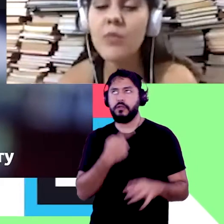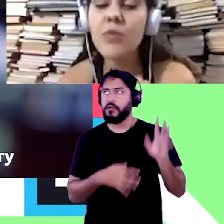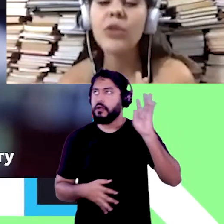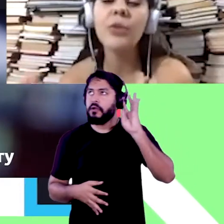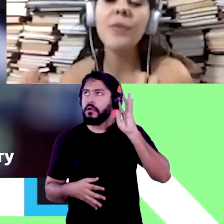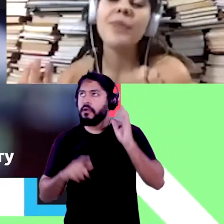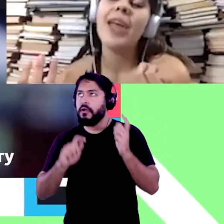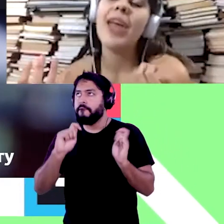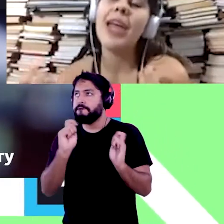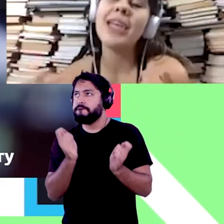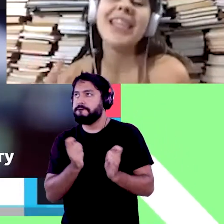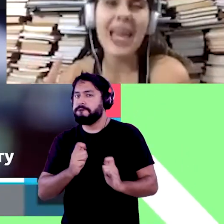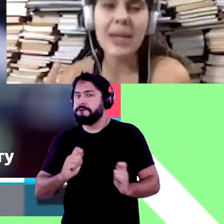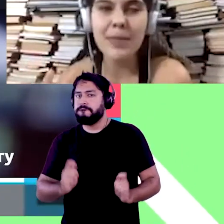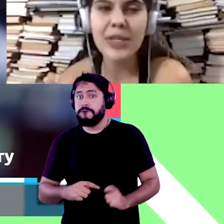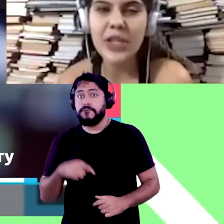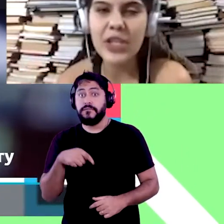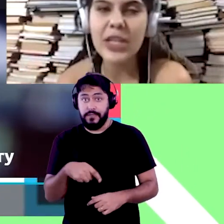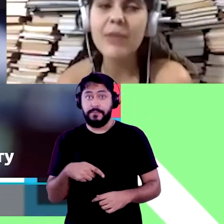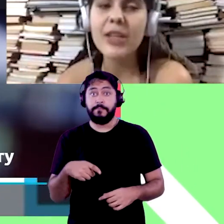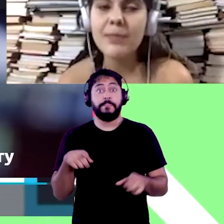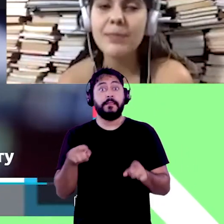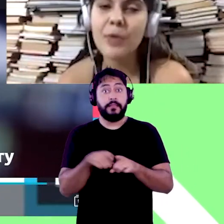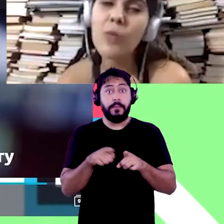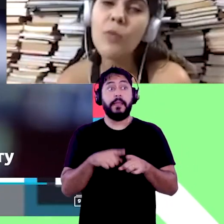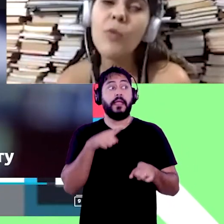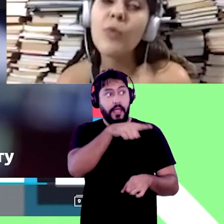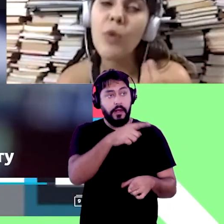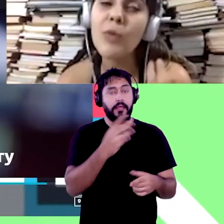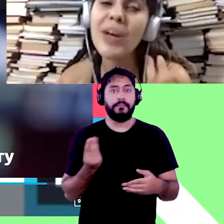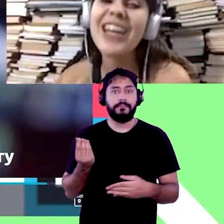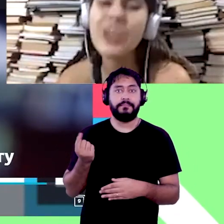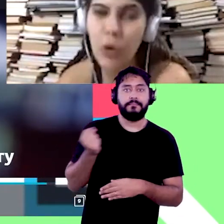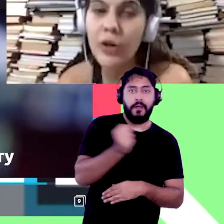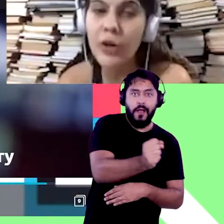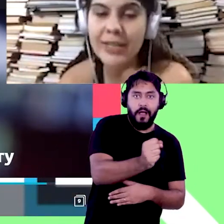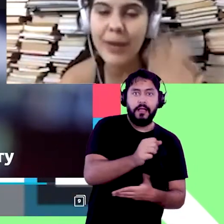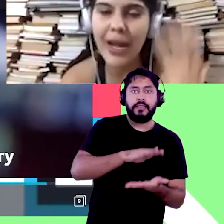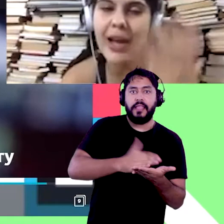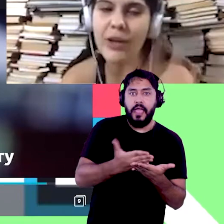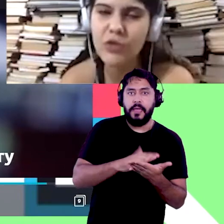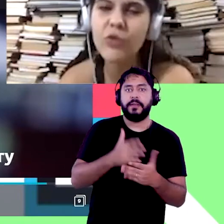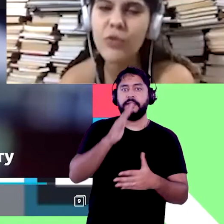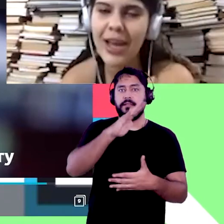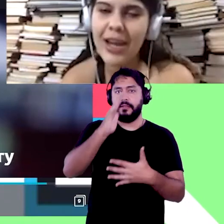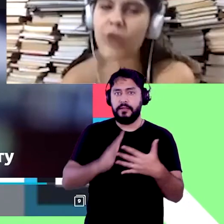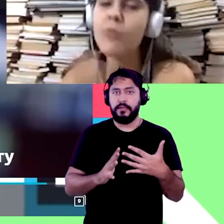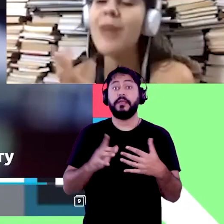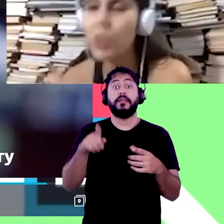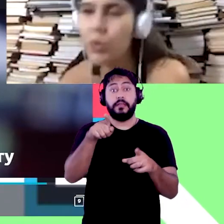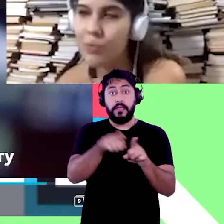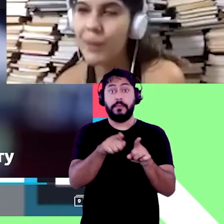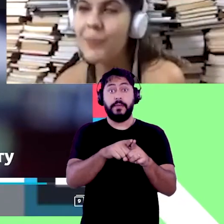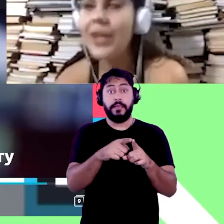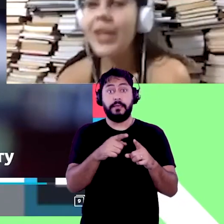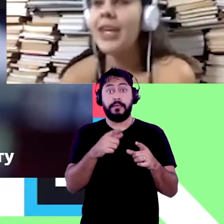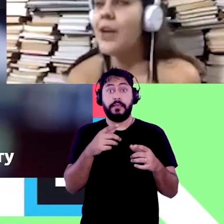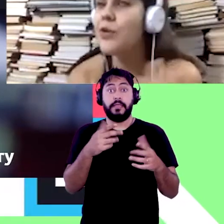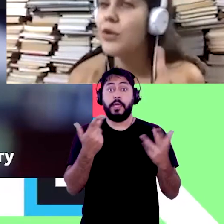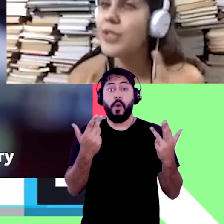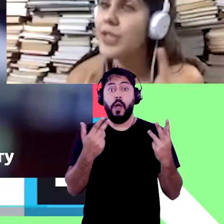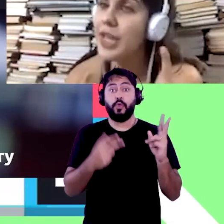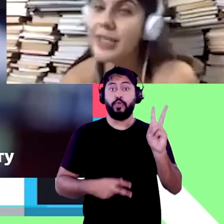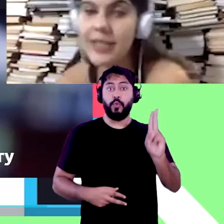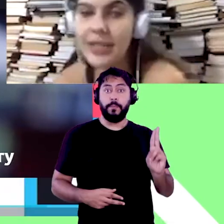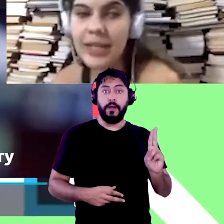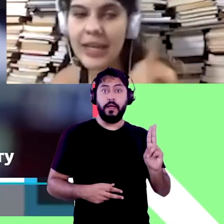trazendo muito intérpretes de Libras como cantores junto com ela, como uma dupla. E aí eu